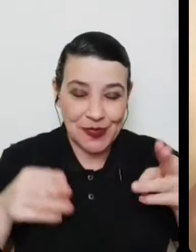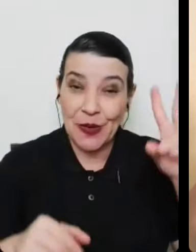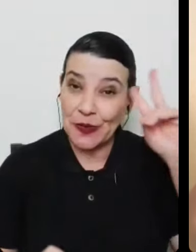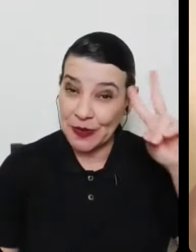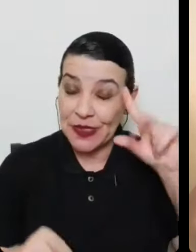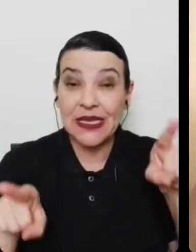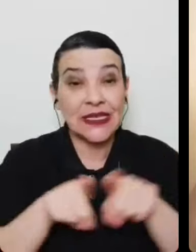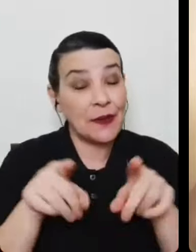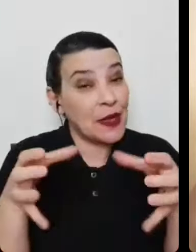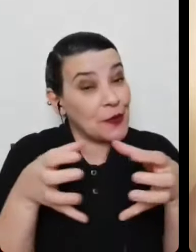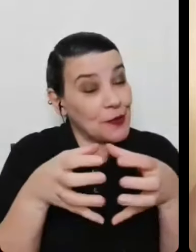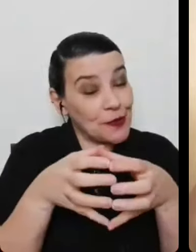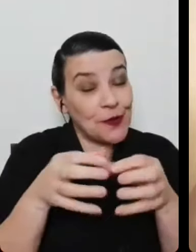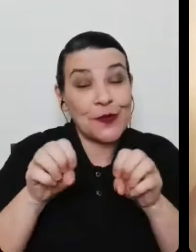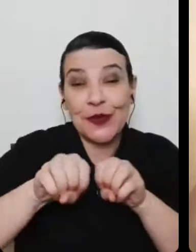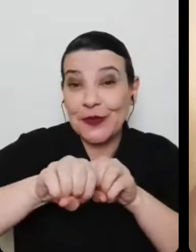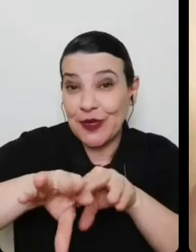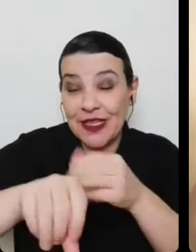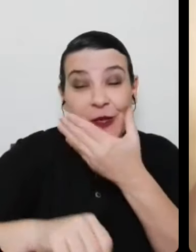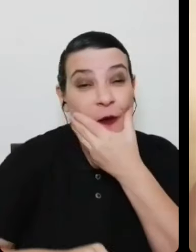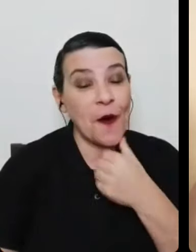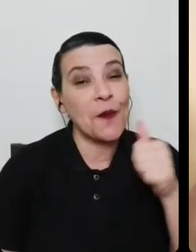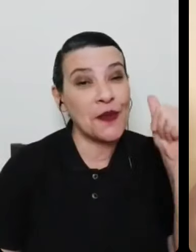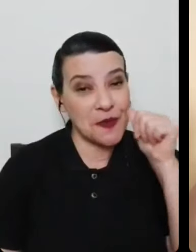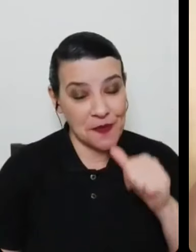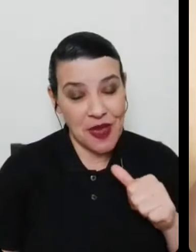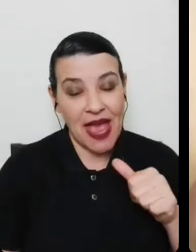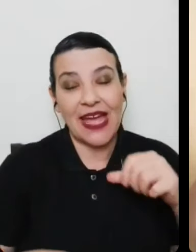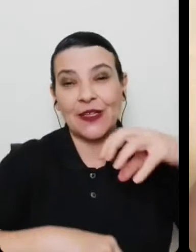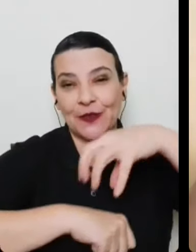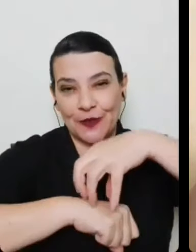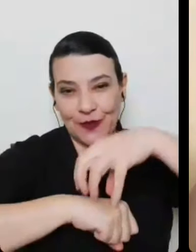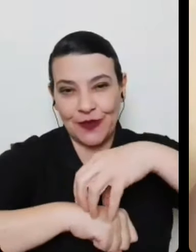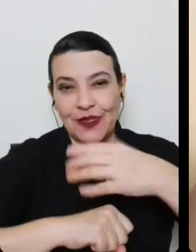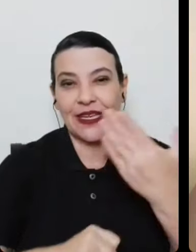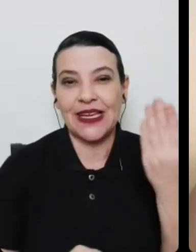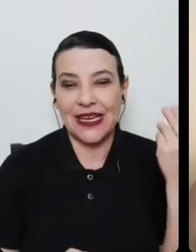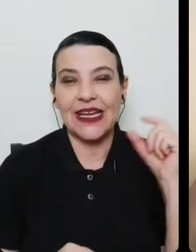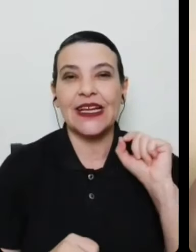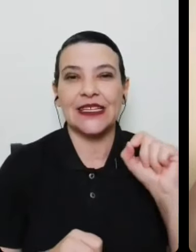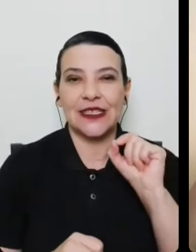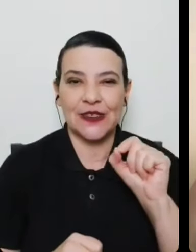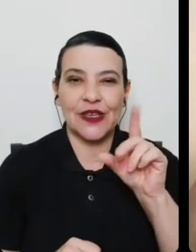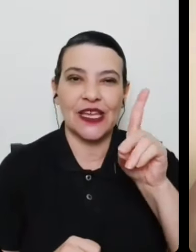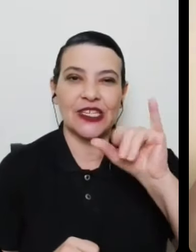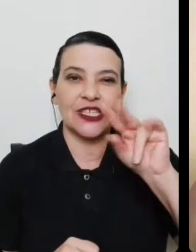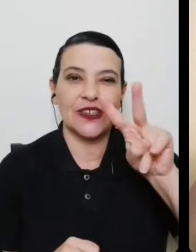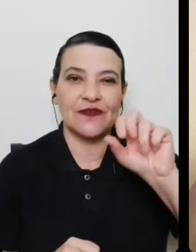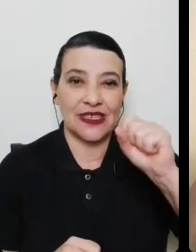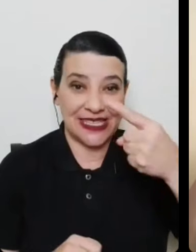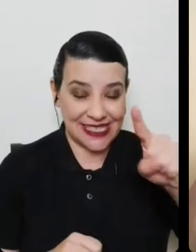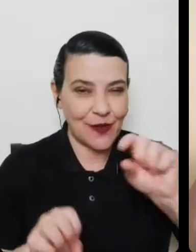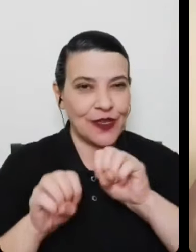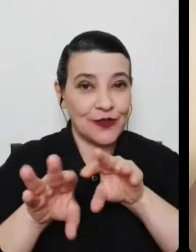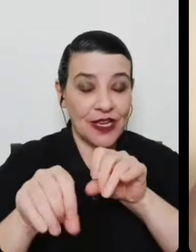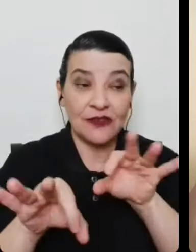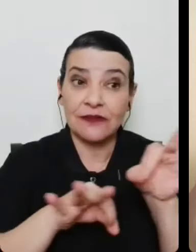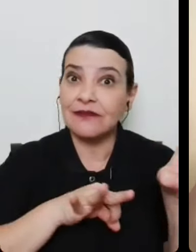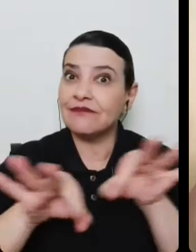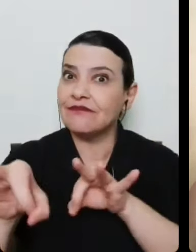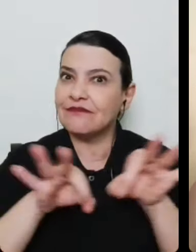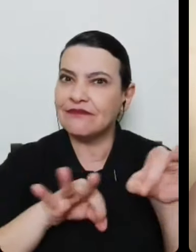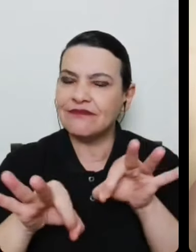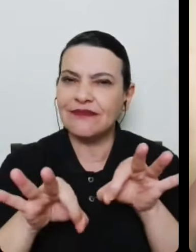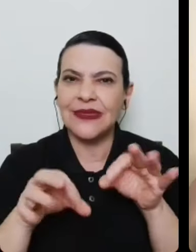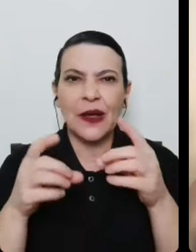dos educadores e educadoras do Núcleo de Educação, na época se chamava Divisão Educativa, e fizemos a ação. Ela